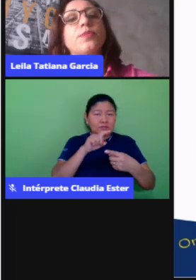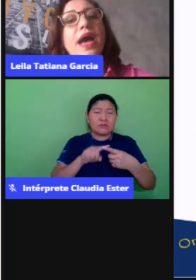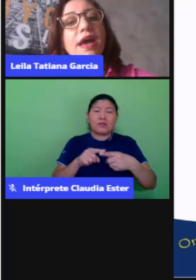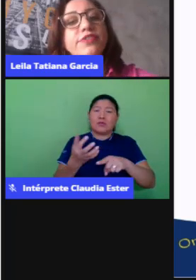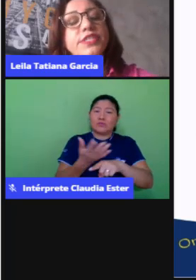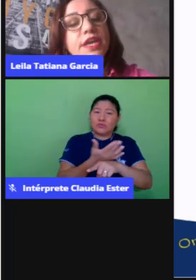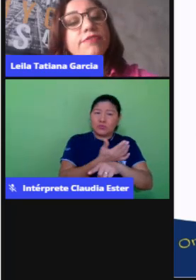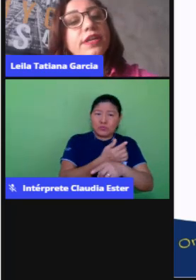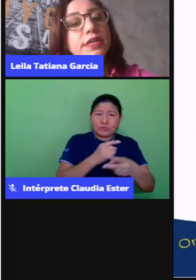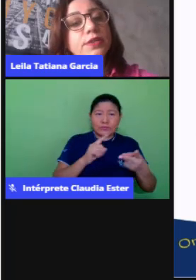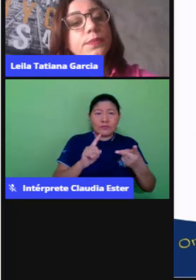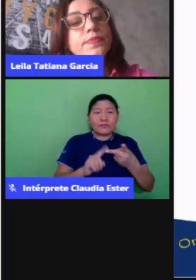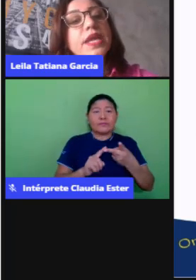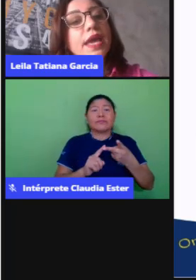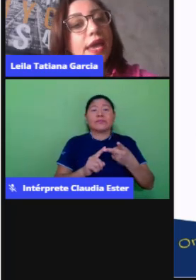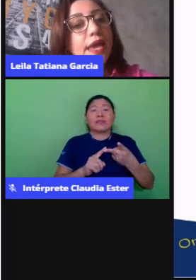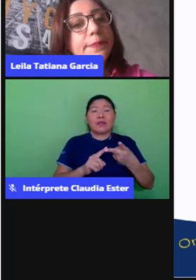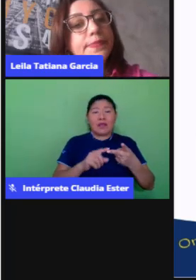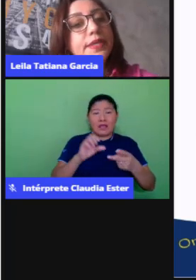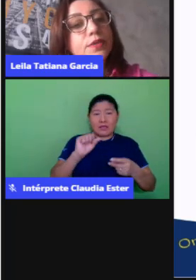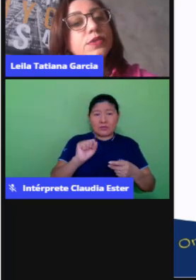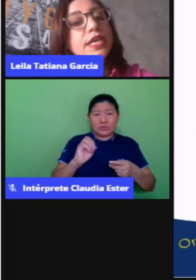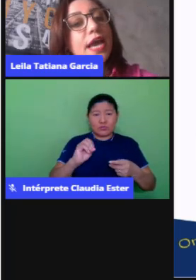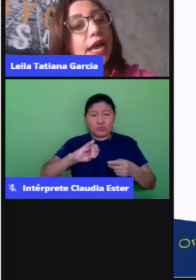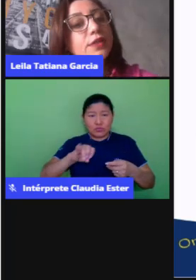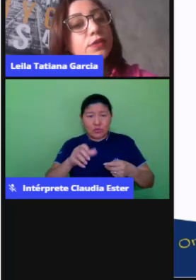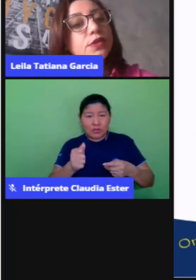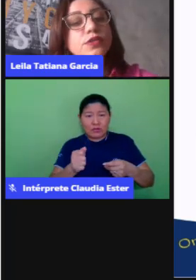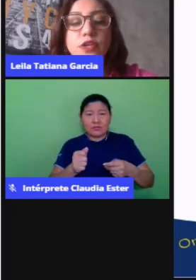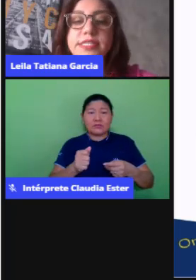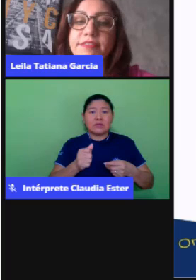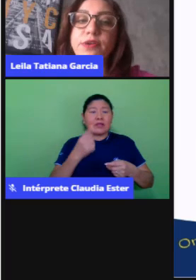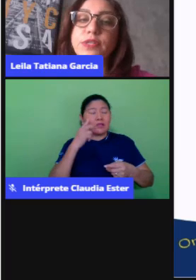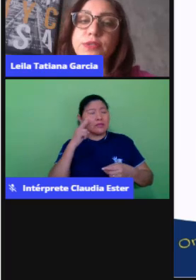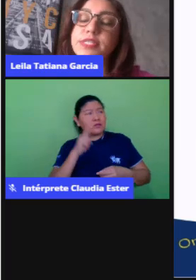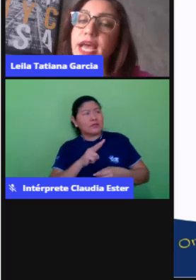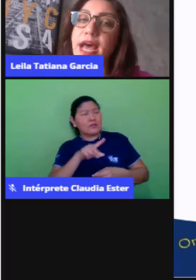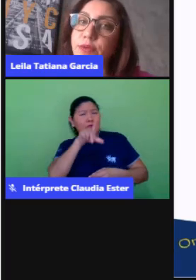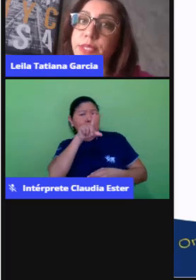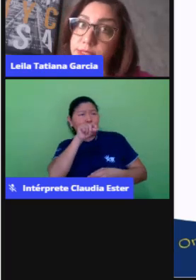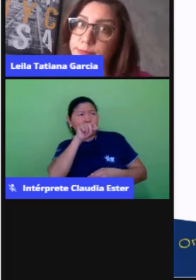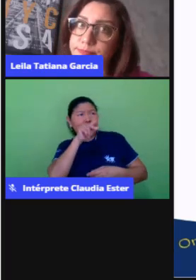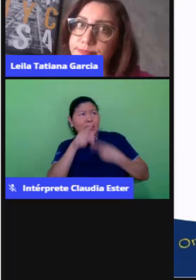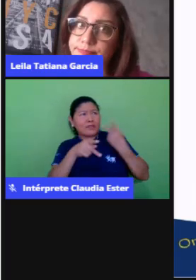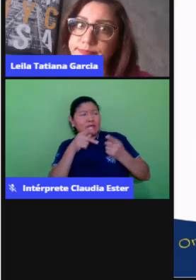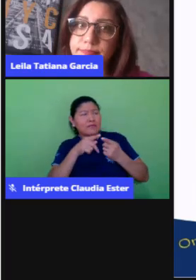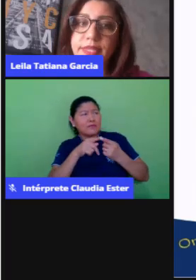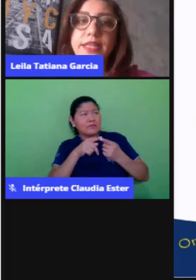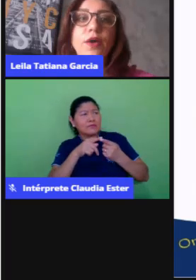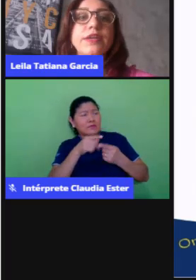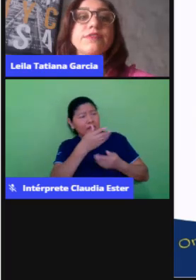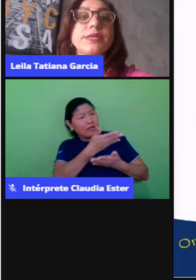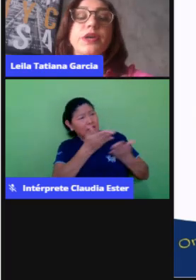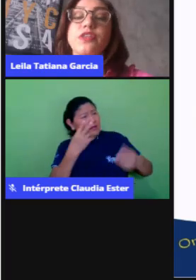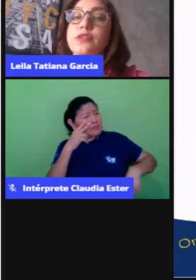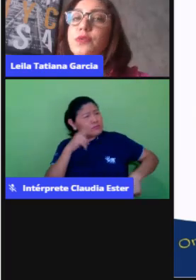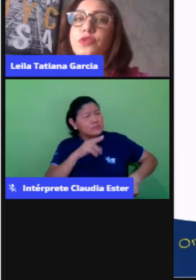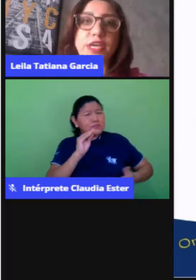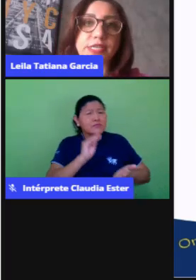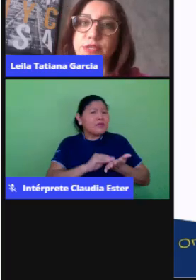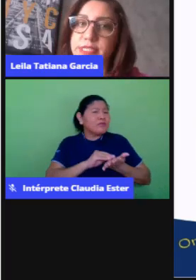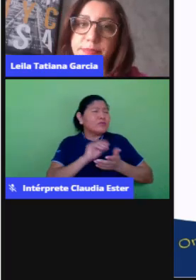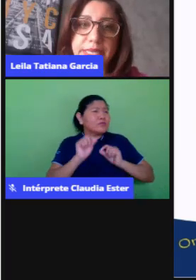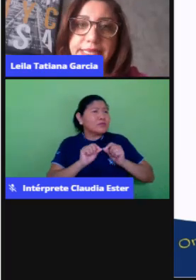aí aparece uma avezinha falando, no cerrado só está faltando o cerrado mesmo. Então, aqui você